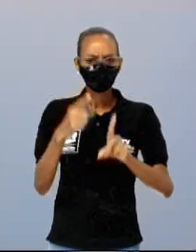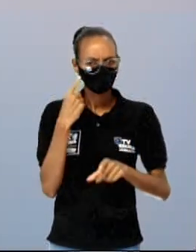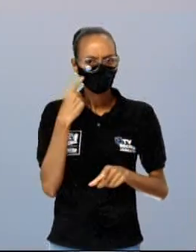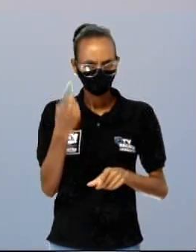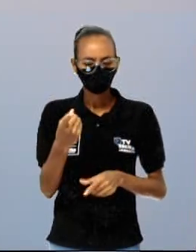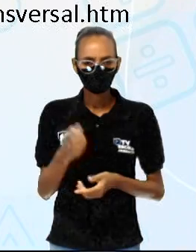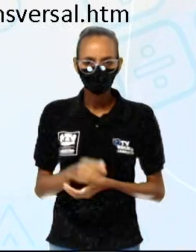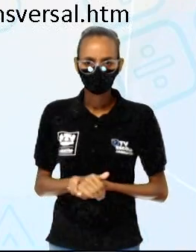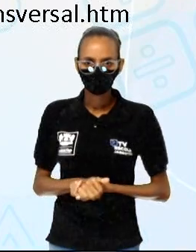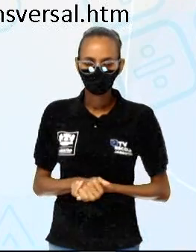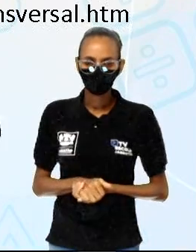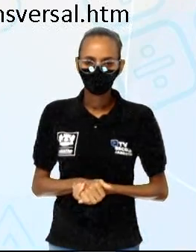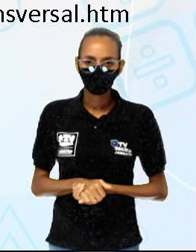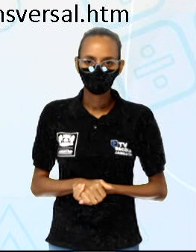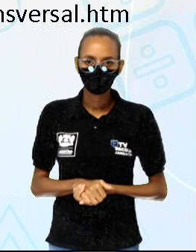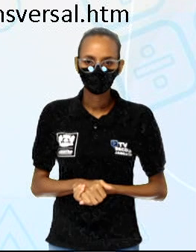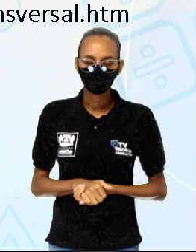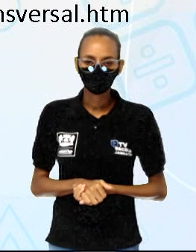então?